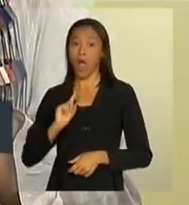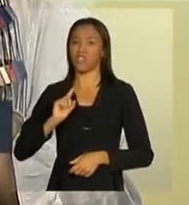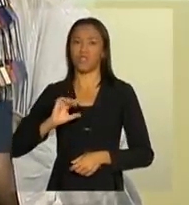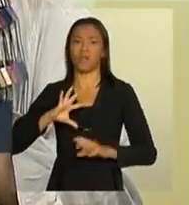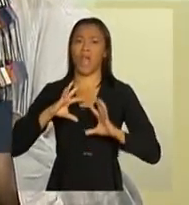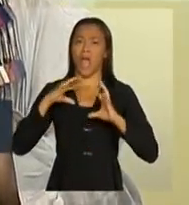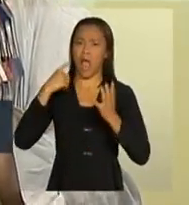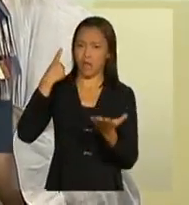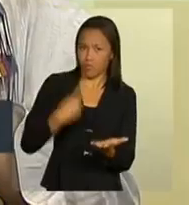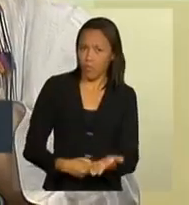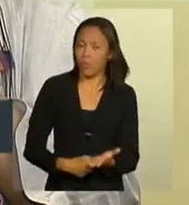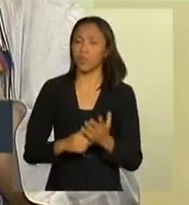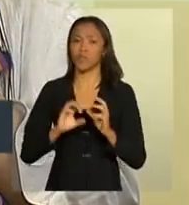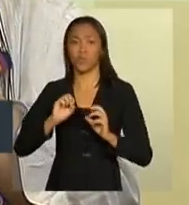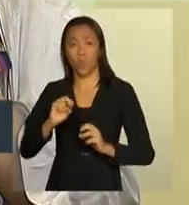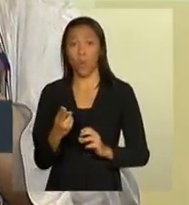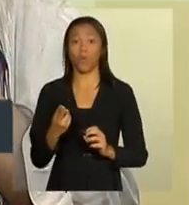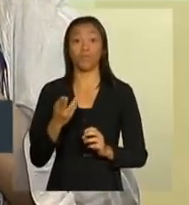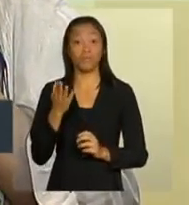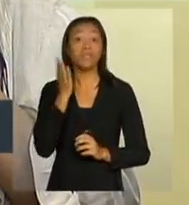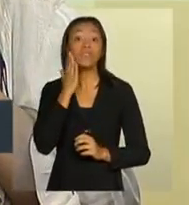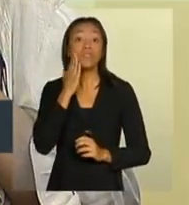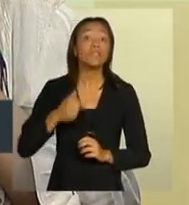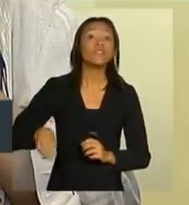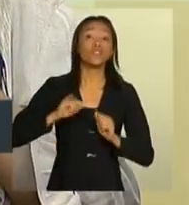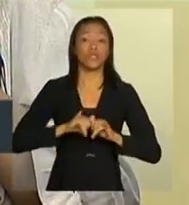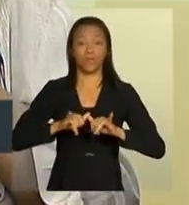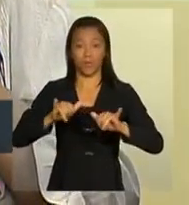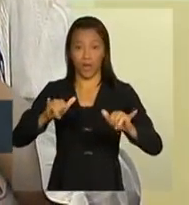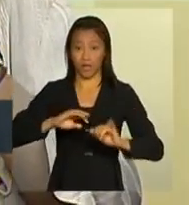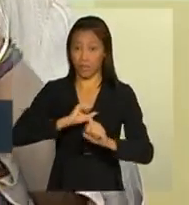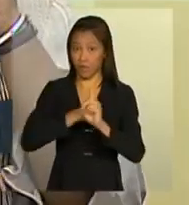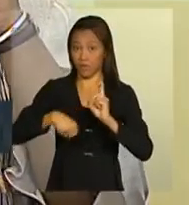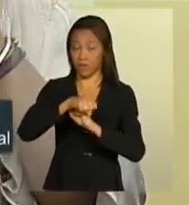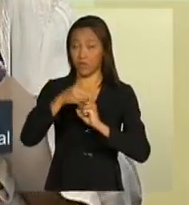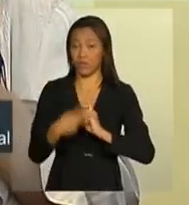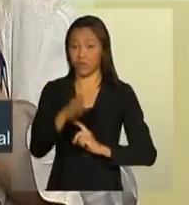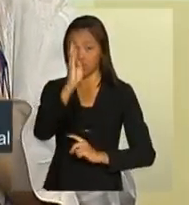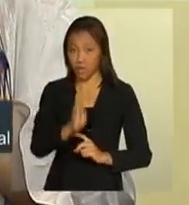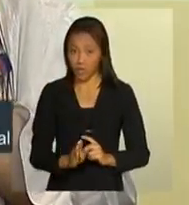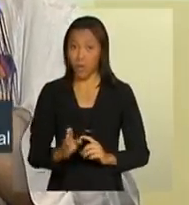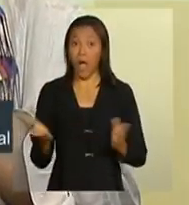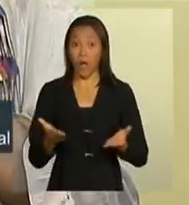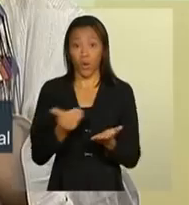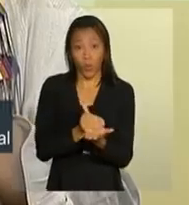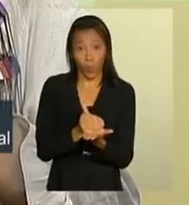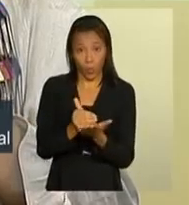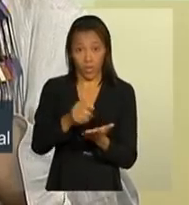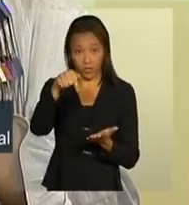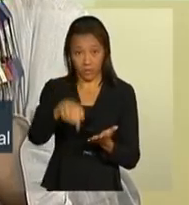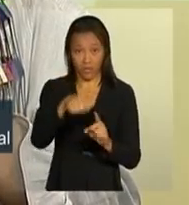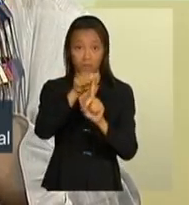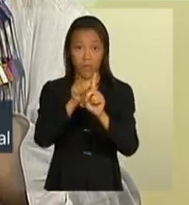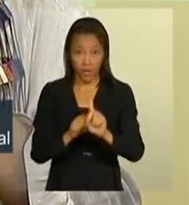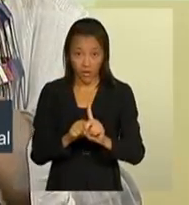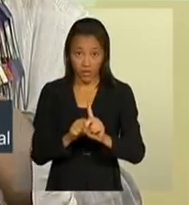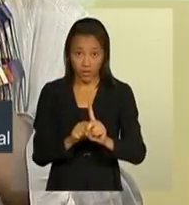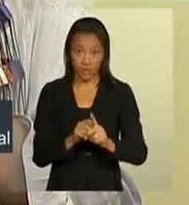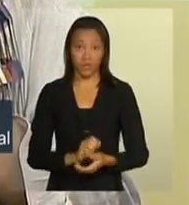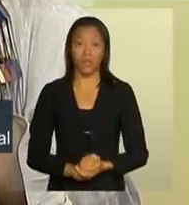ou reconhecida pela sociedade brasileira. Agora, no início desse mês, o data